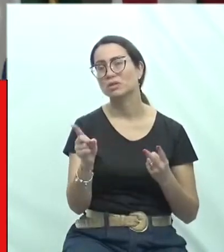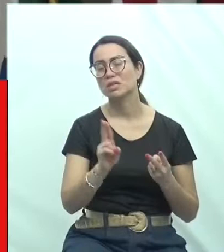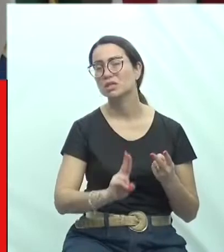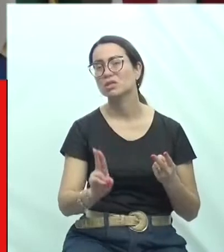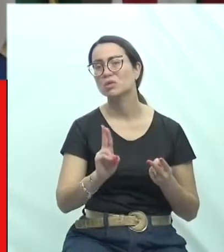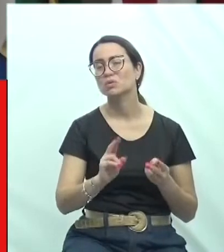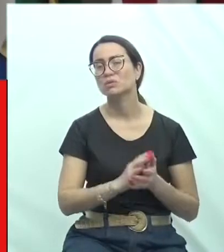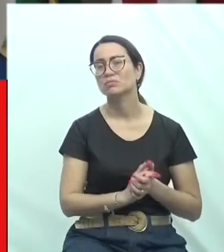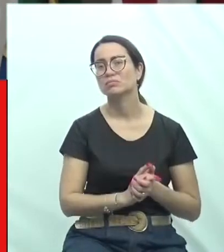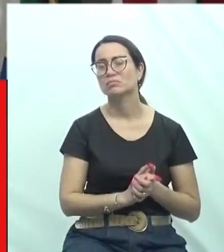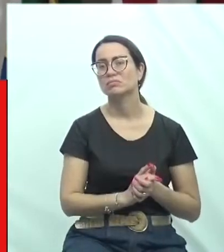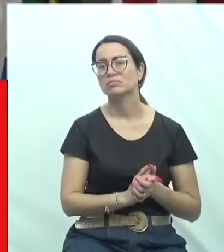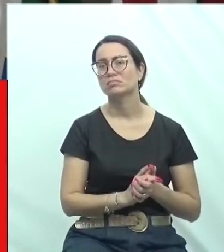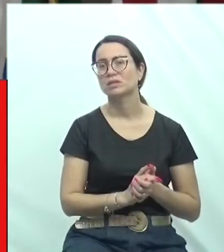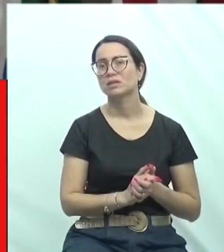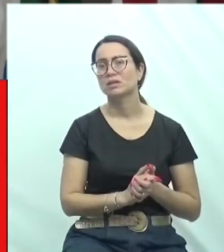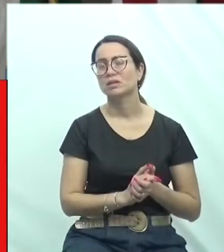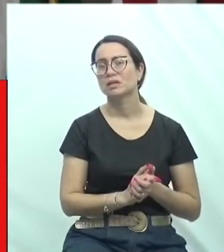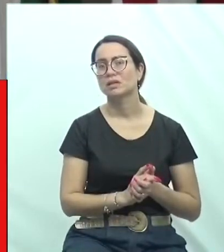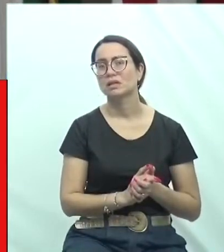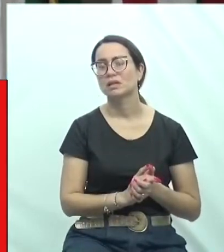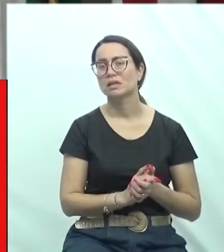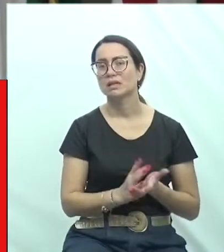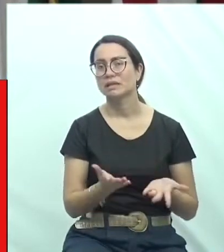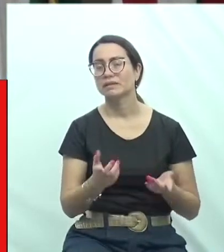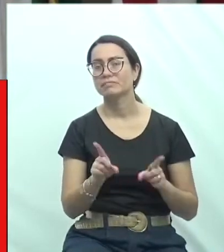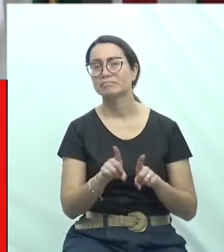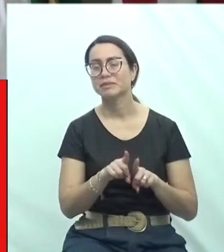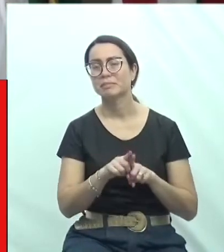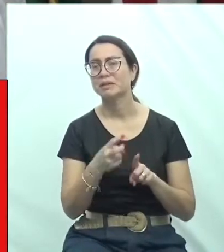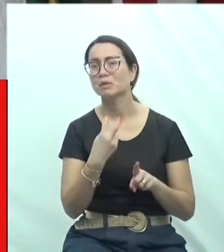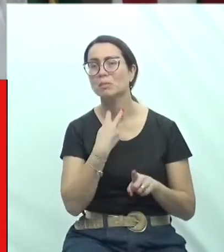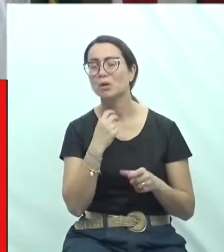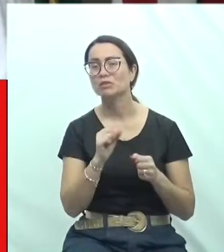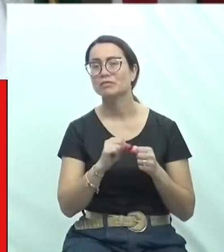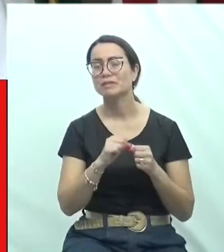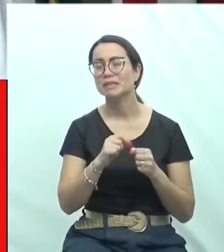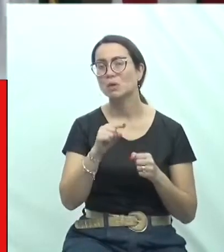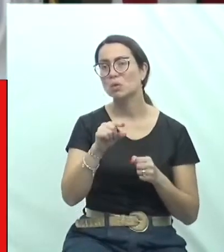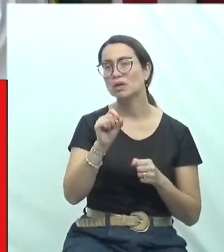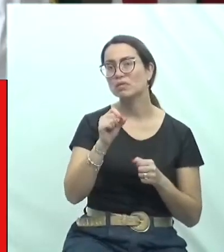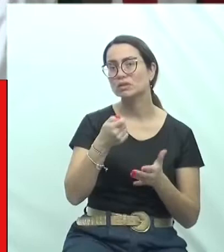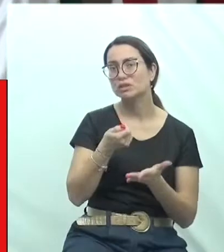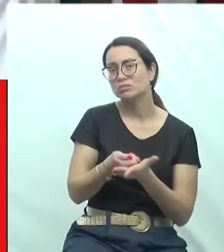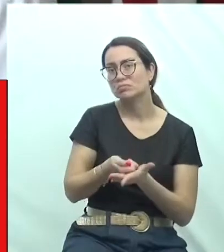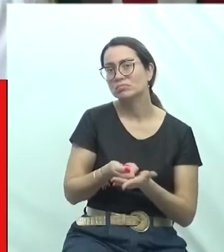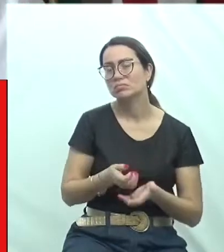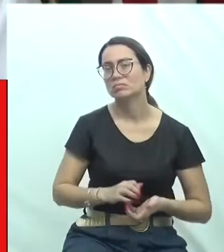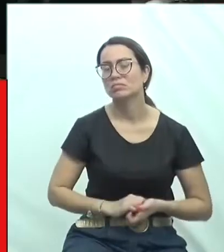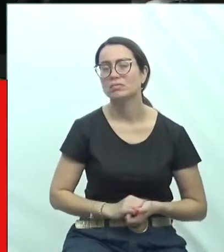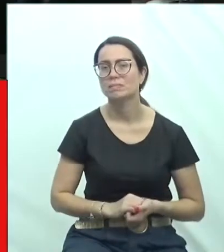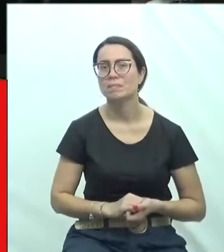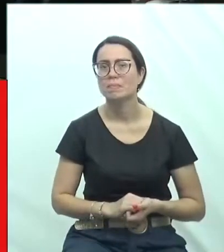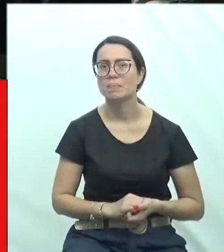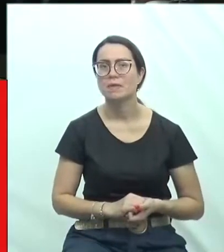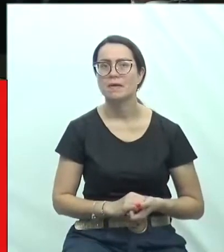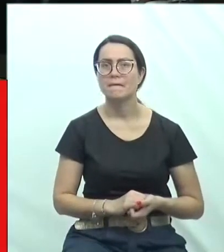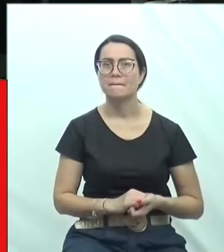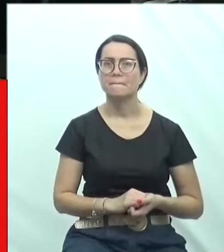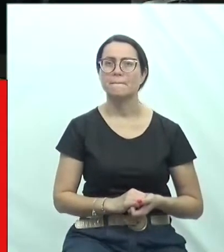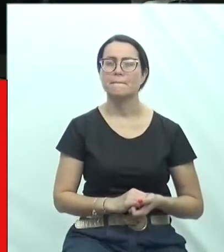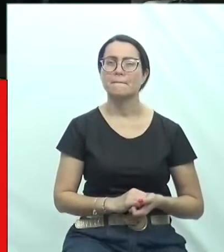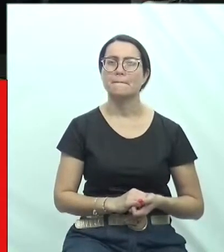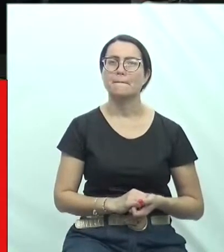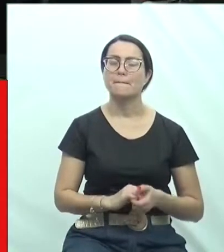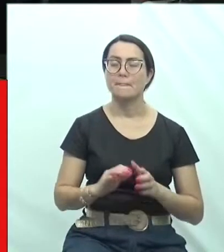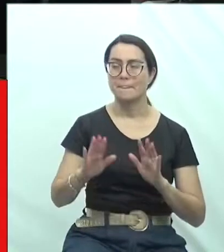não tem condições de chegar naquilo que vocês estão exigindo. Essa seria a minha pergunta. Vereador Toninho, na verdade, o assunto realmente